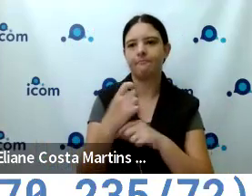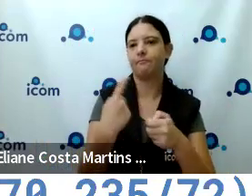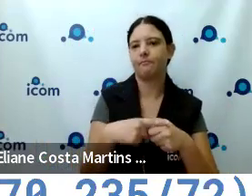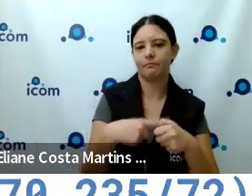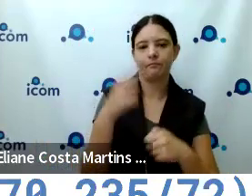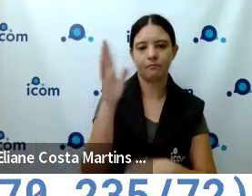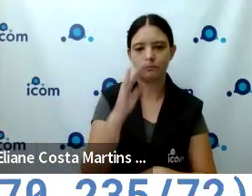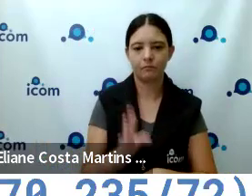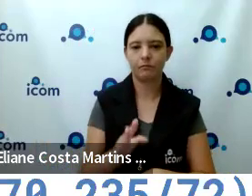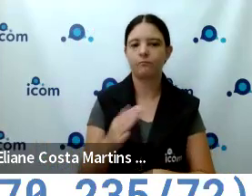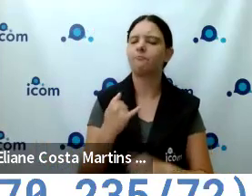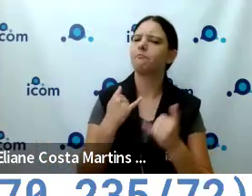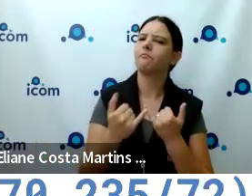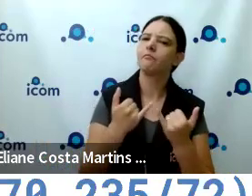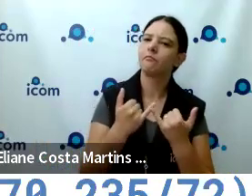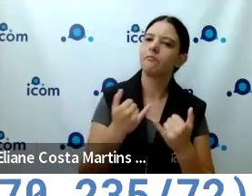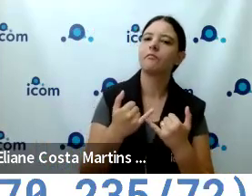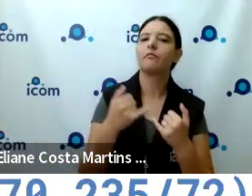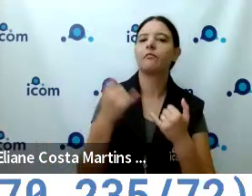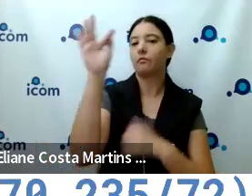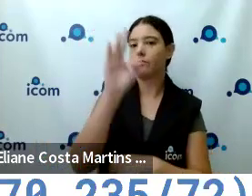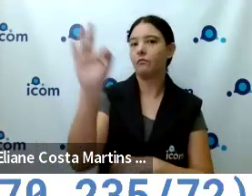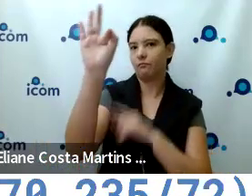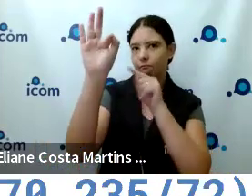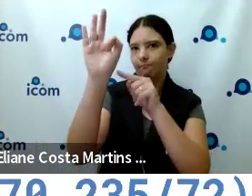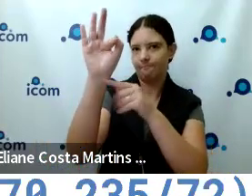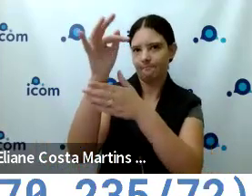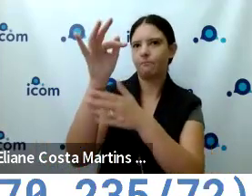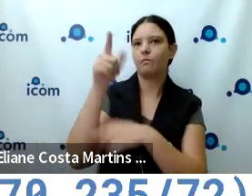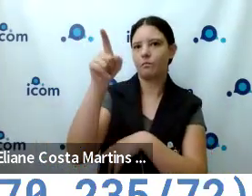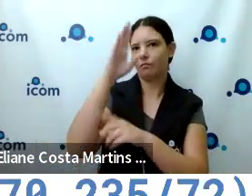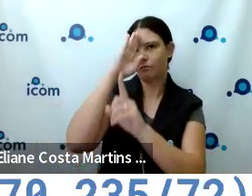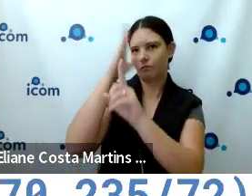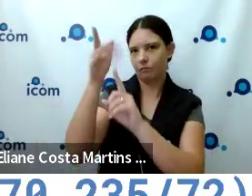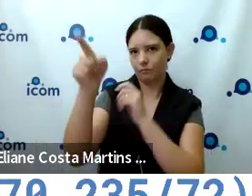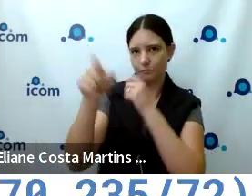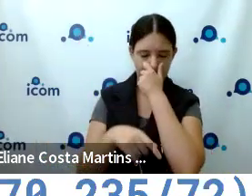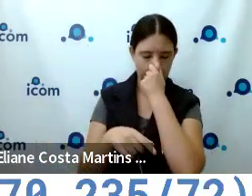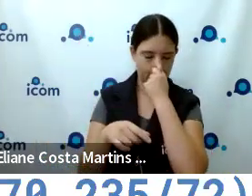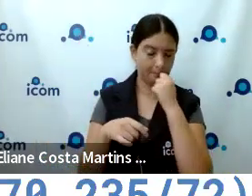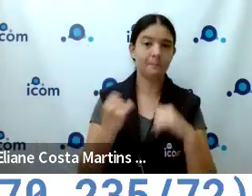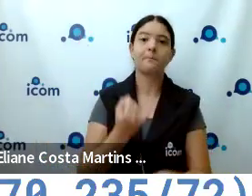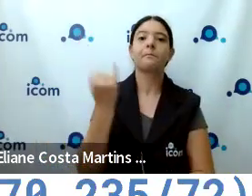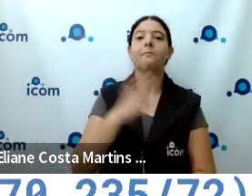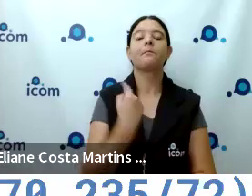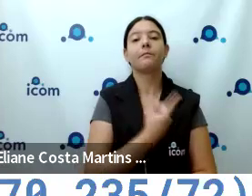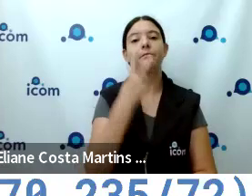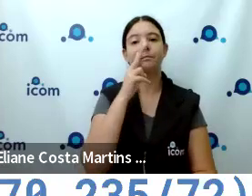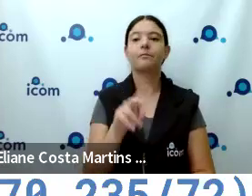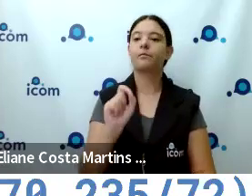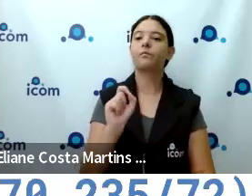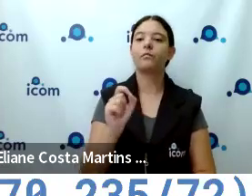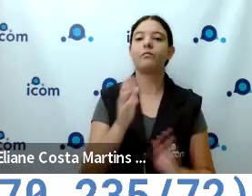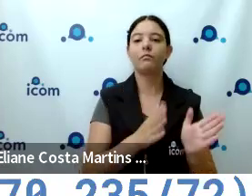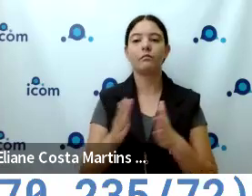um processo semelhante ao processo federal, então vou usar o processo federal aqui como base. É importante a gente ver que o processo